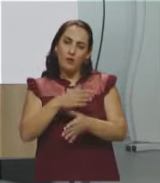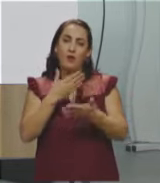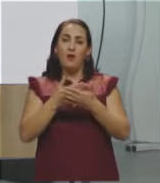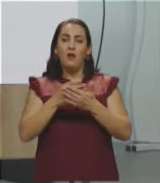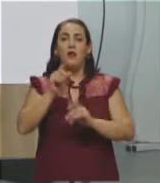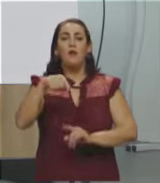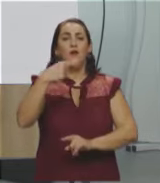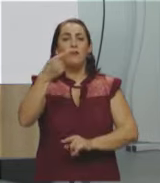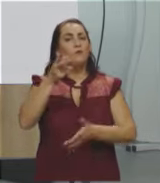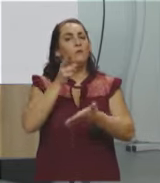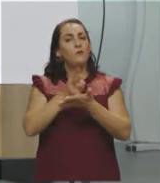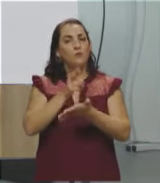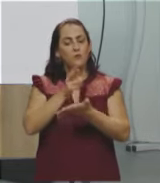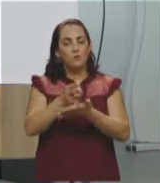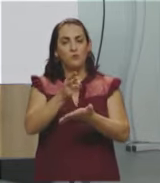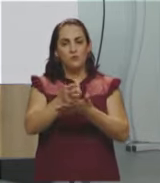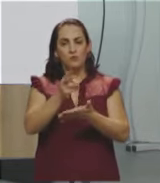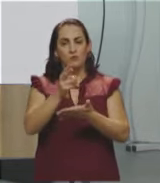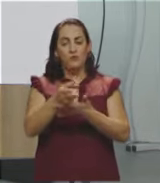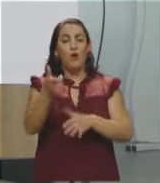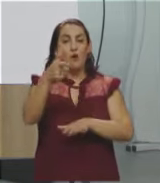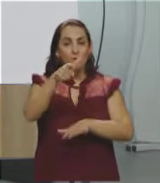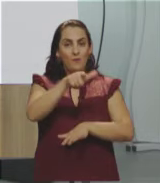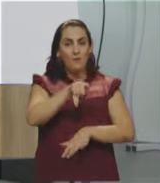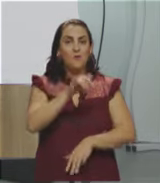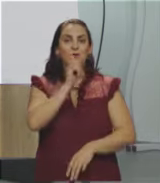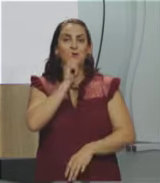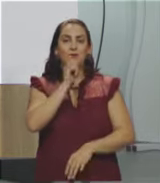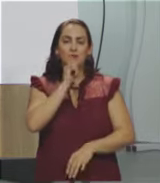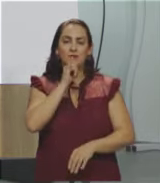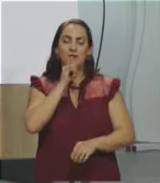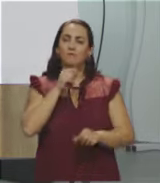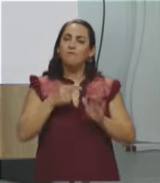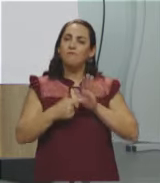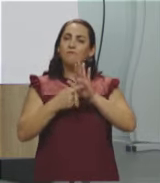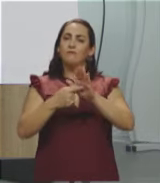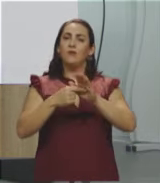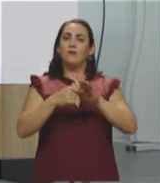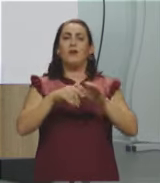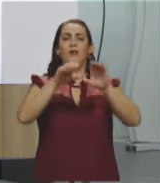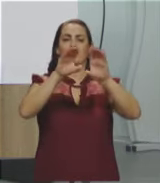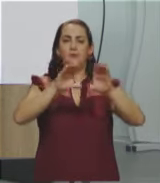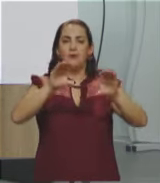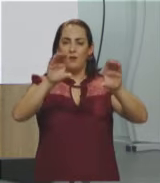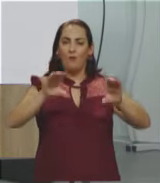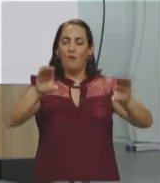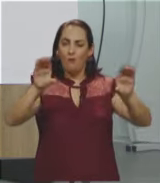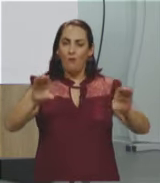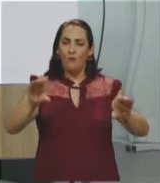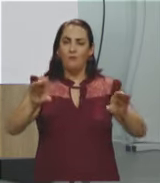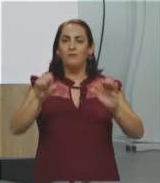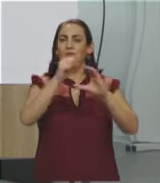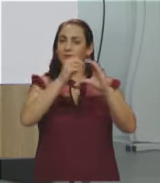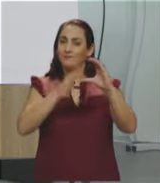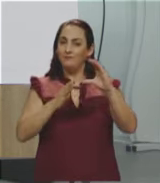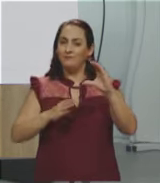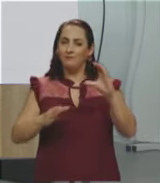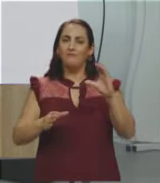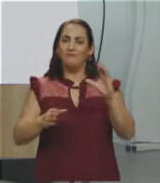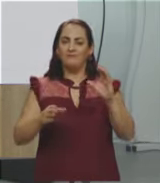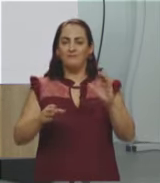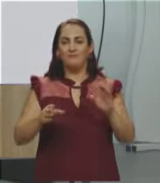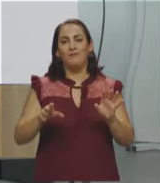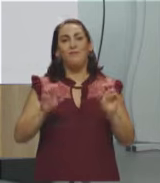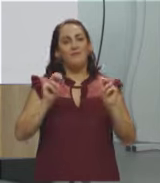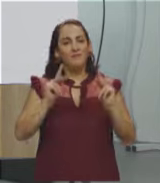aqui. Na próxima aula a gente continua falando de mais exemplos que envolvam circuitos e lei de Ohm e características